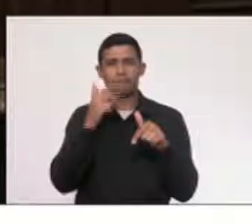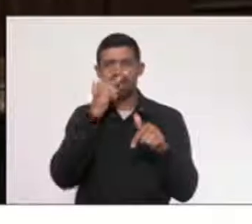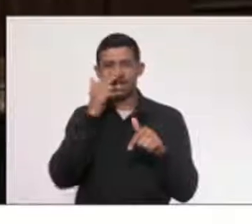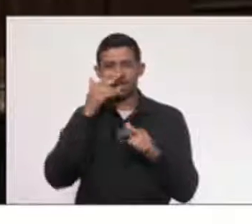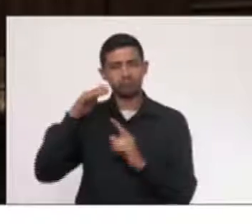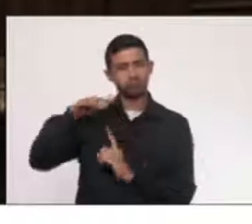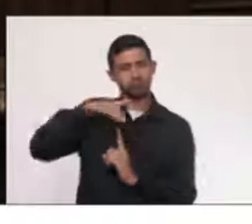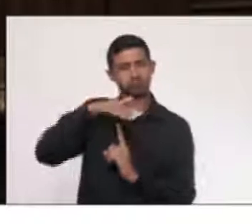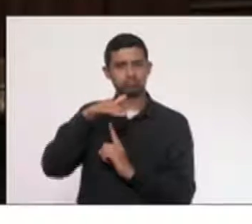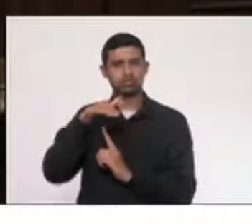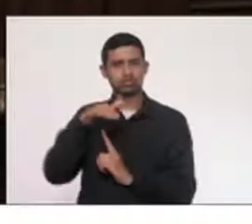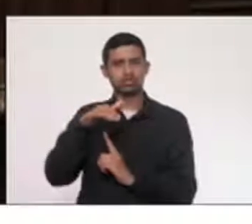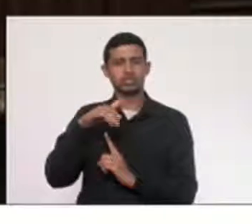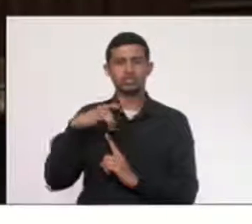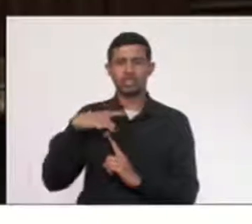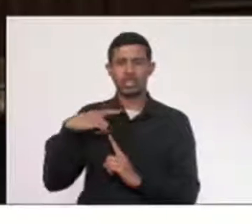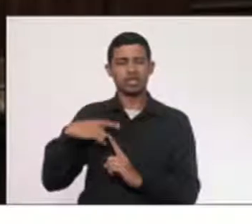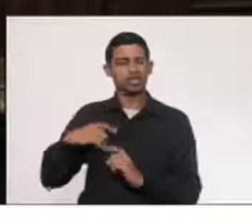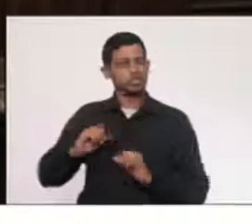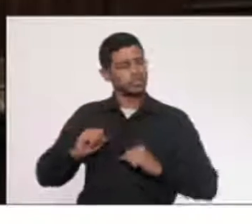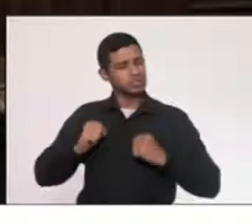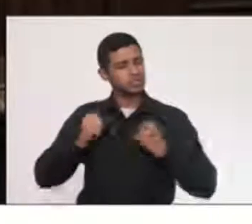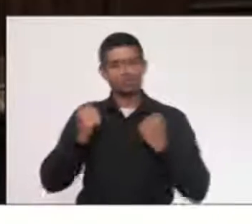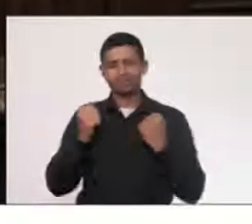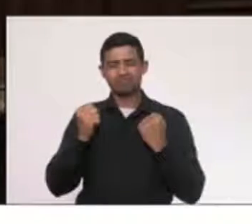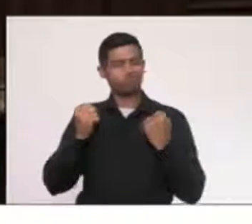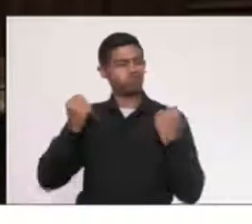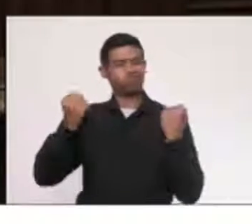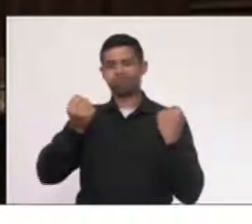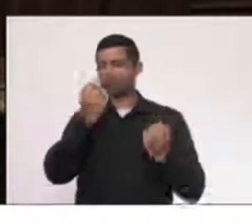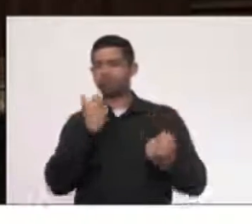sombras, mutilados, humilhados.